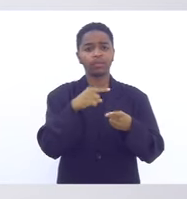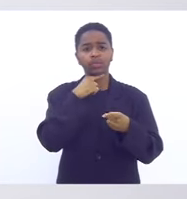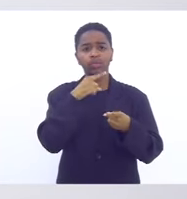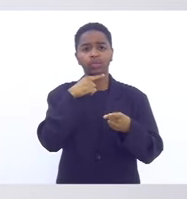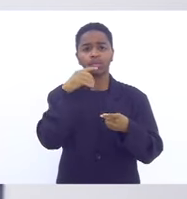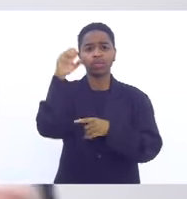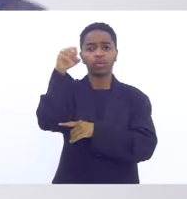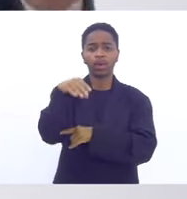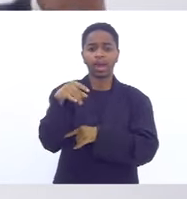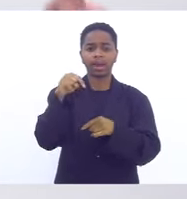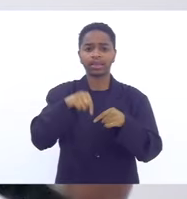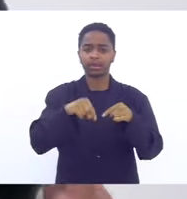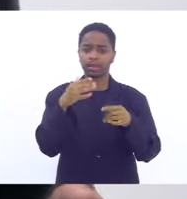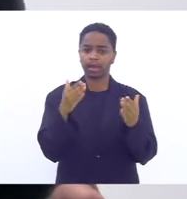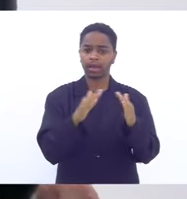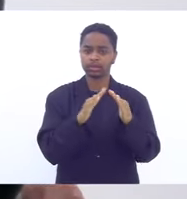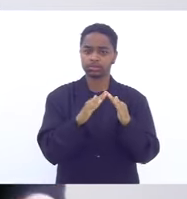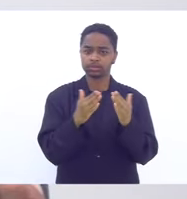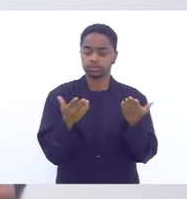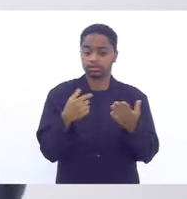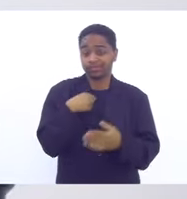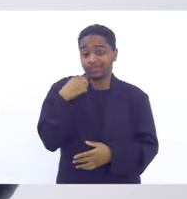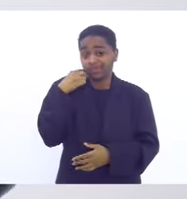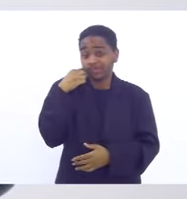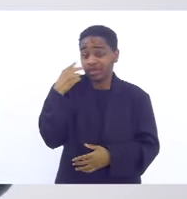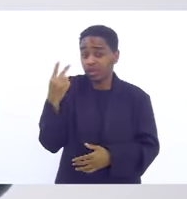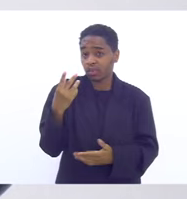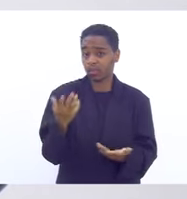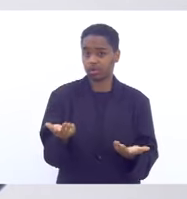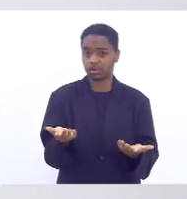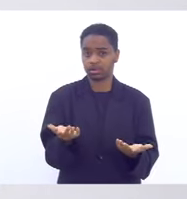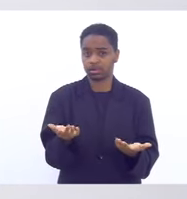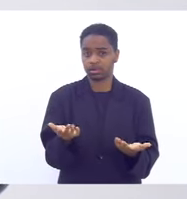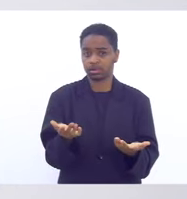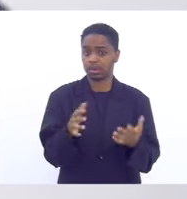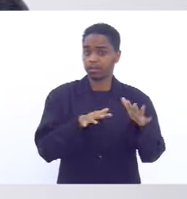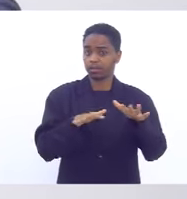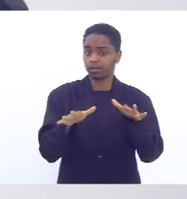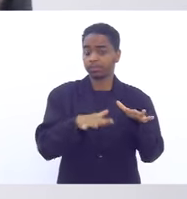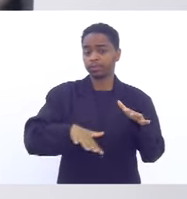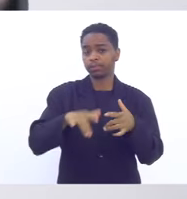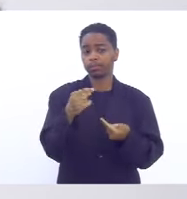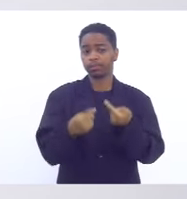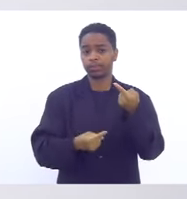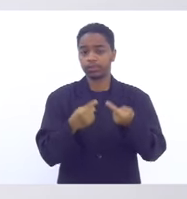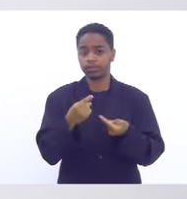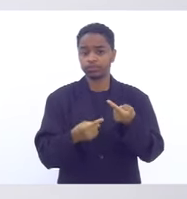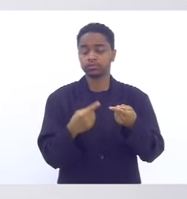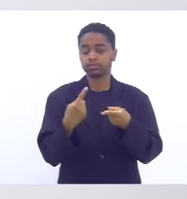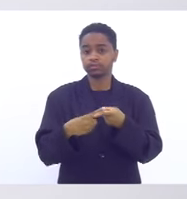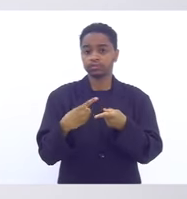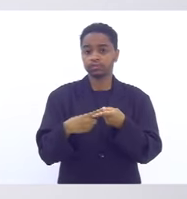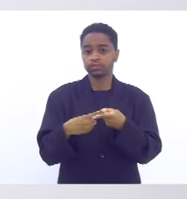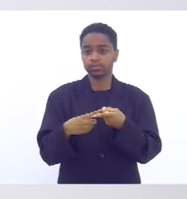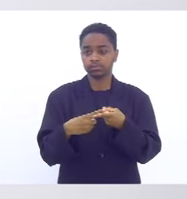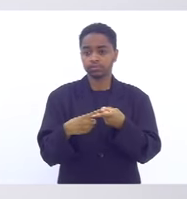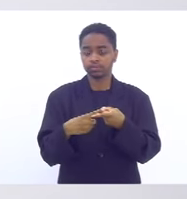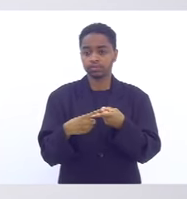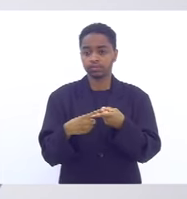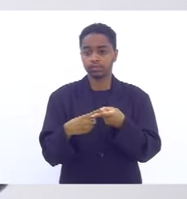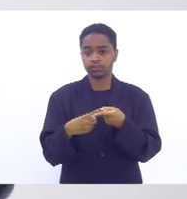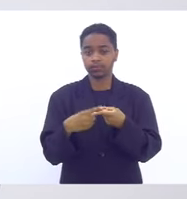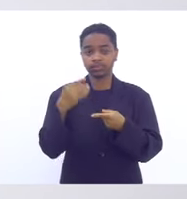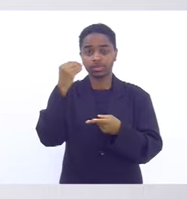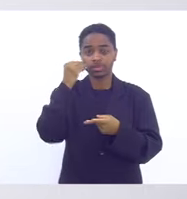ligar a luz aqui de casa? Eu fiquei com vergonha de fazer qualquer movimento político para poder fazer com que a luz, deputada Érica,